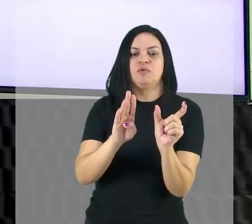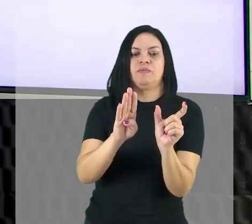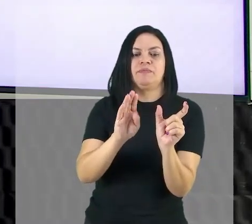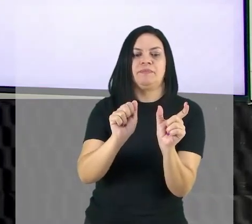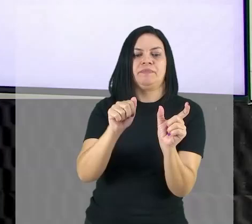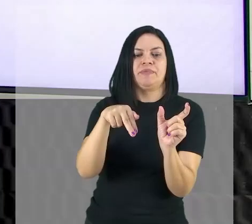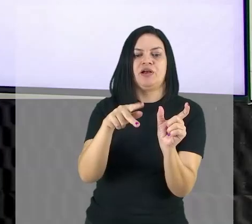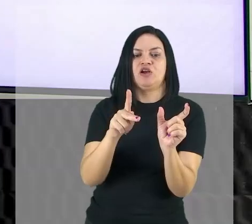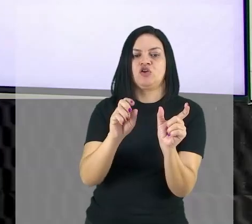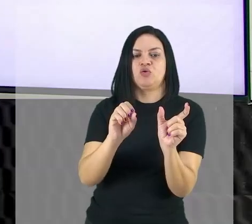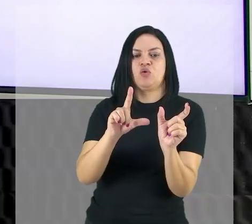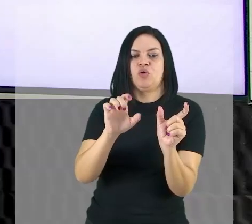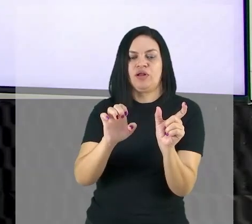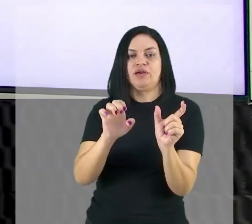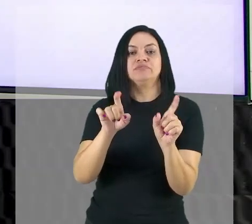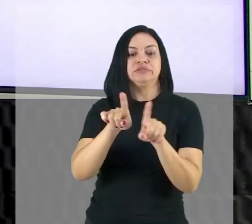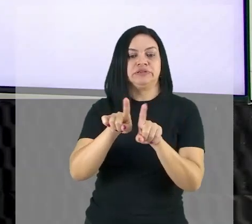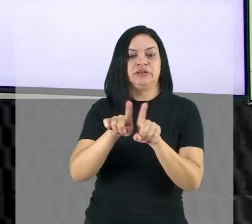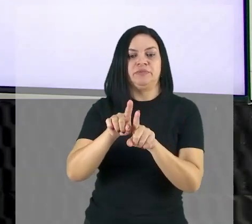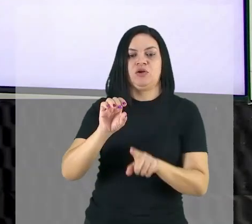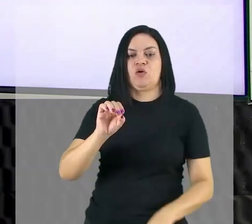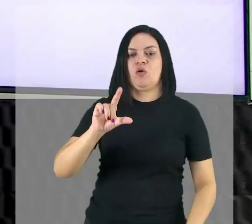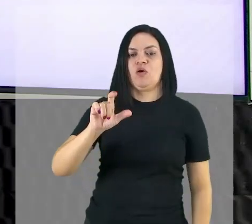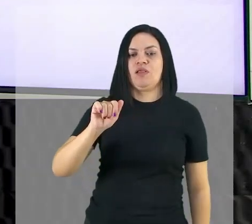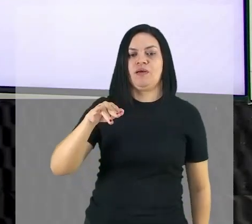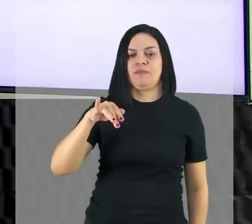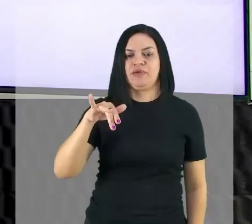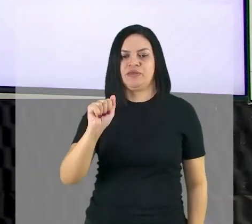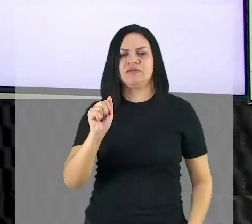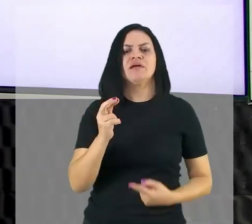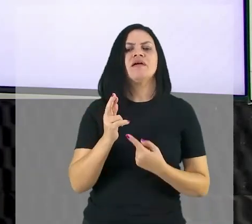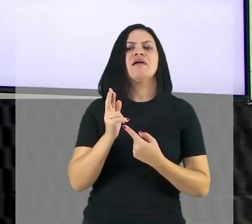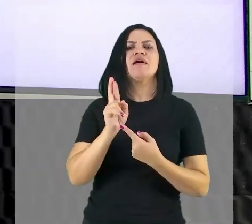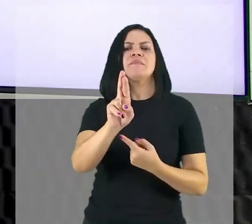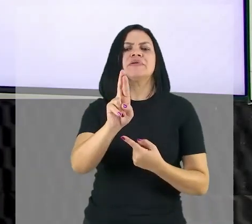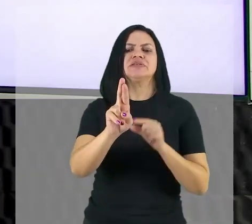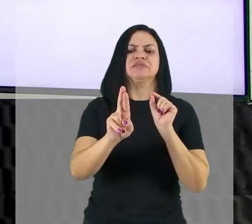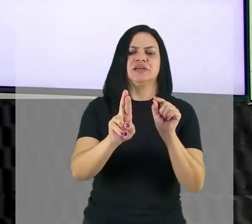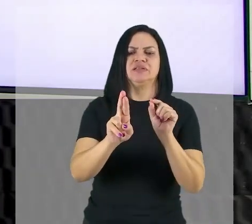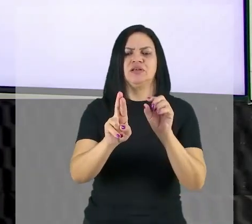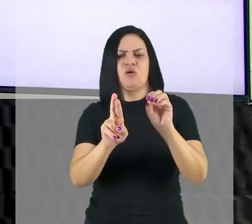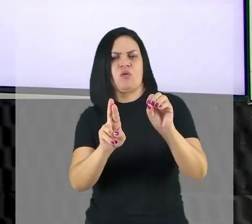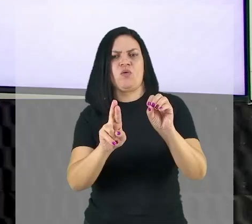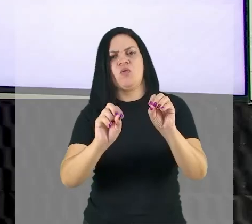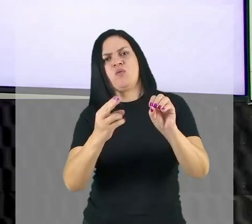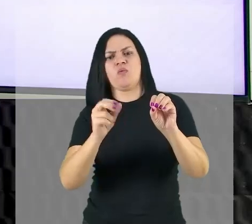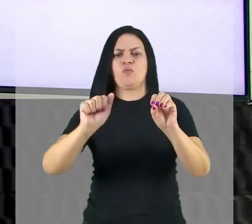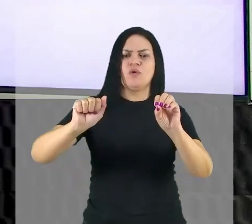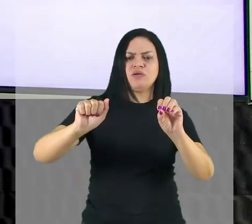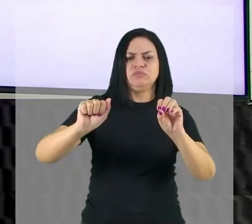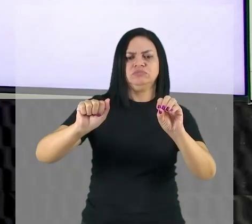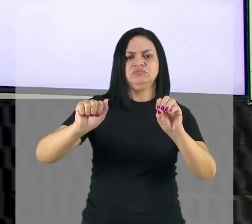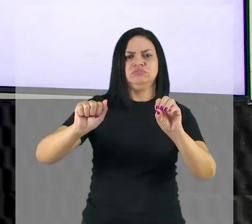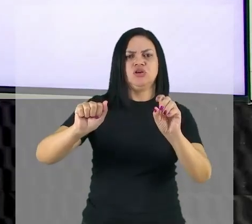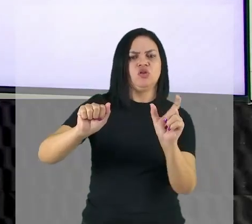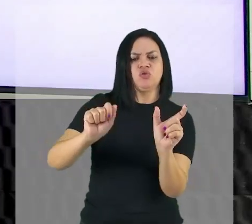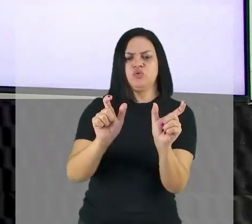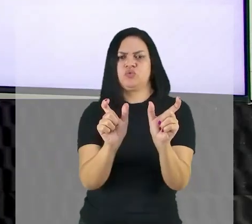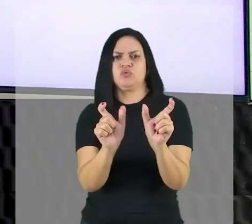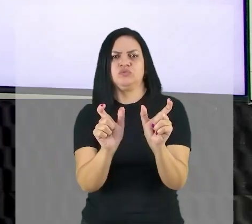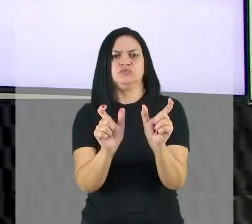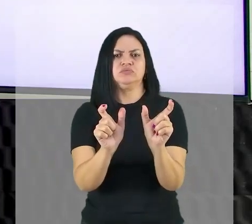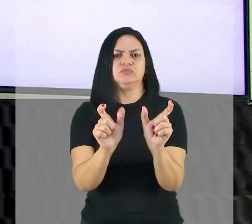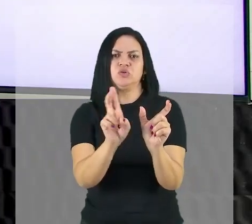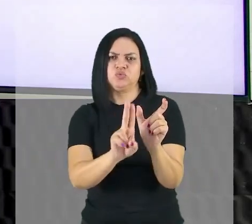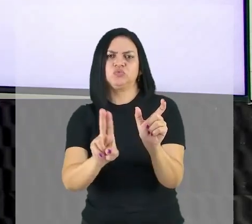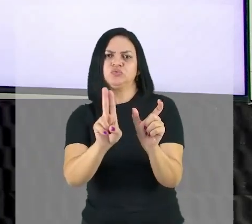Olamina representam o ou a. Então, ele está fazendo associação a dois vocábulos, dois termos